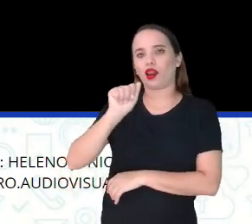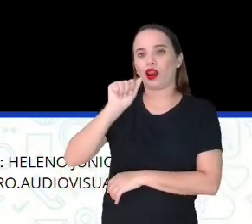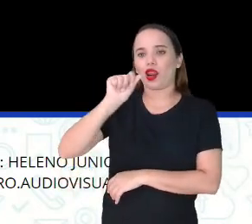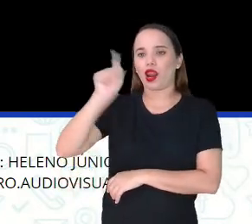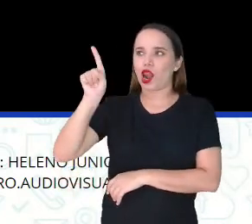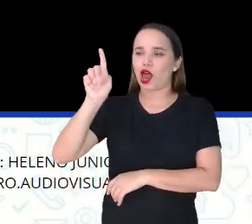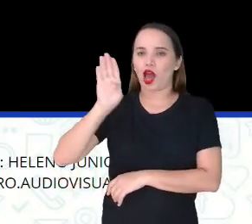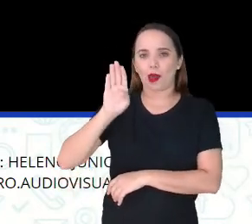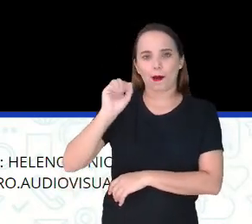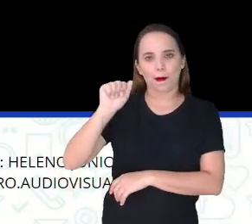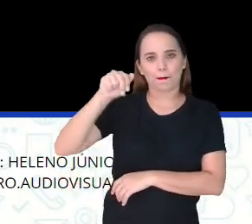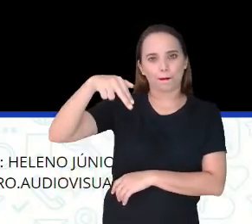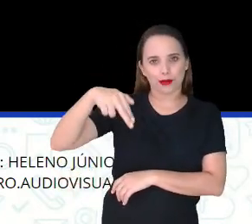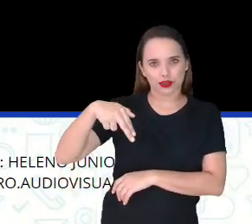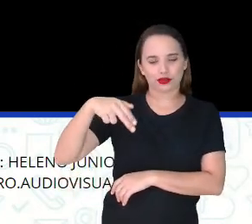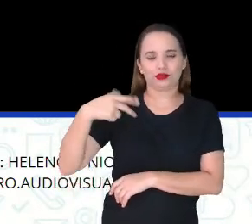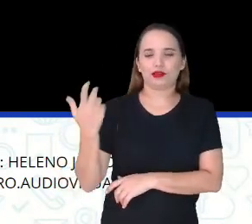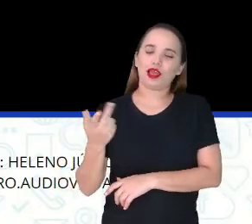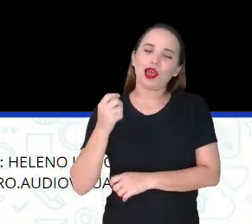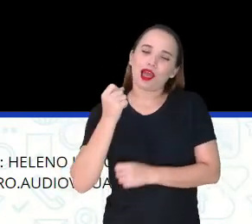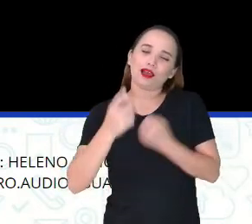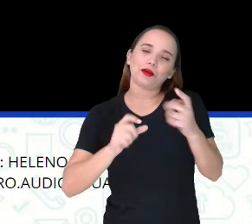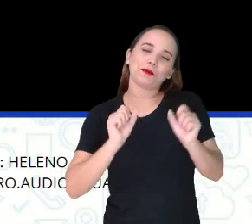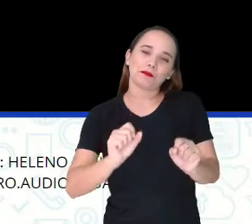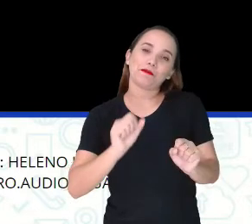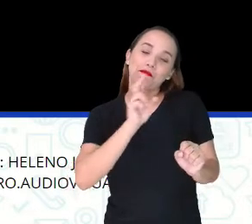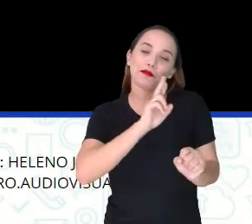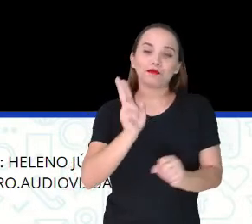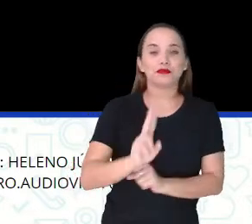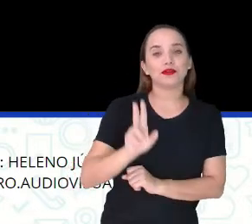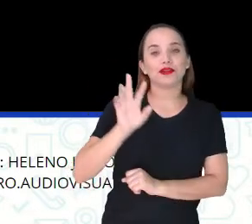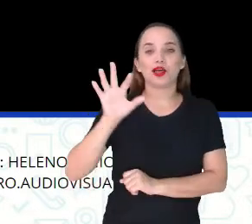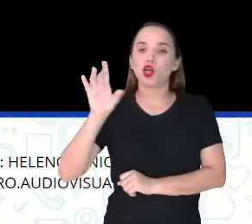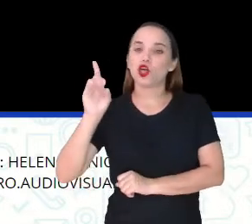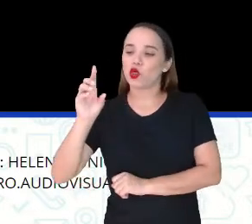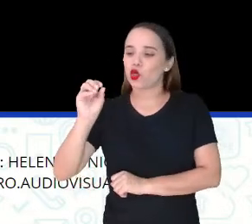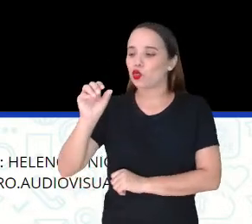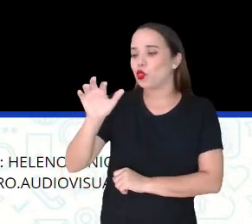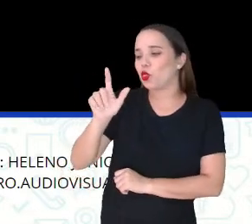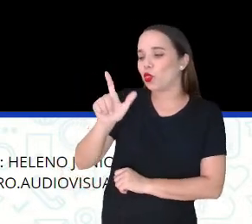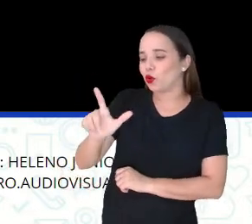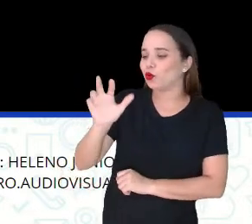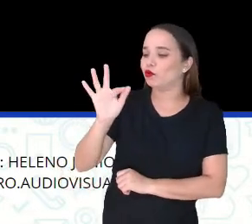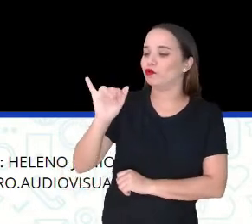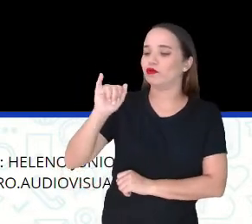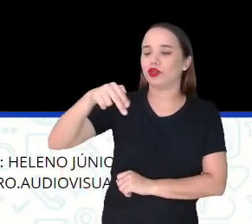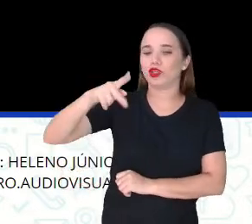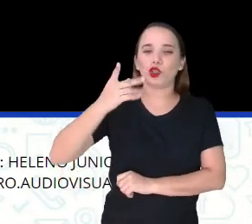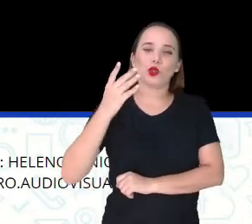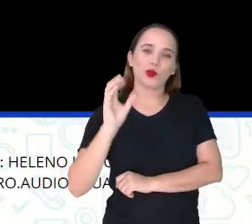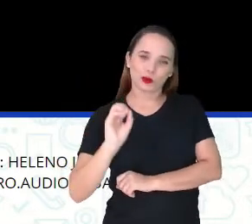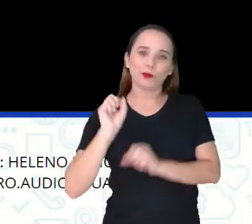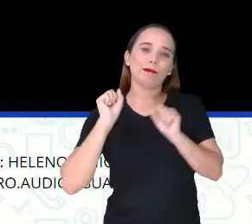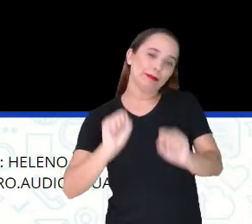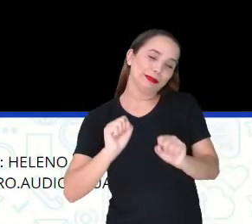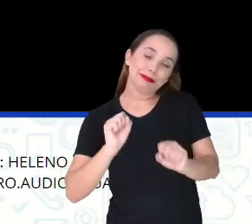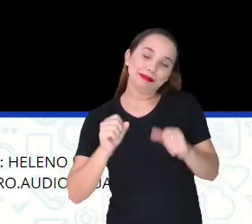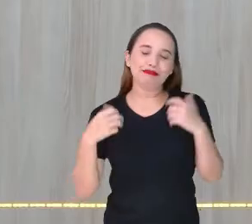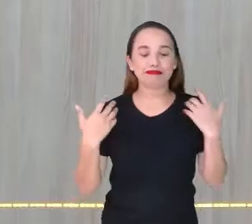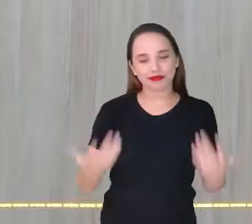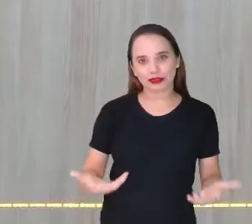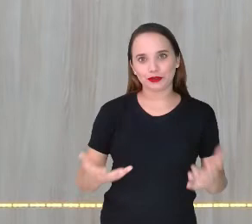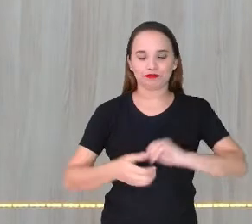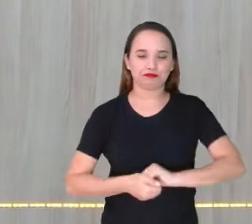gente chama ele de Dolfinho, né, dá um apelido carinhoso, ou chama de Laban mesmo, tá? Então, a gente vai falar um pouco aí sobre a história